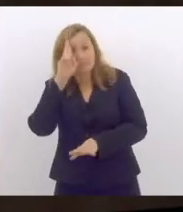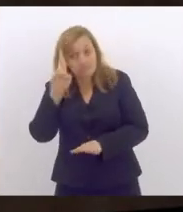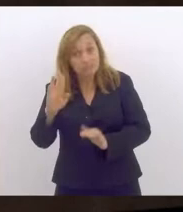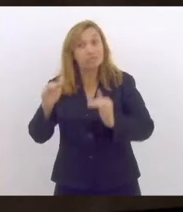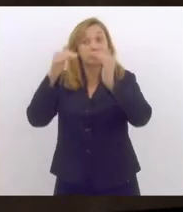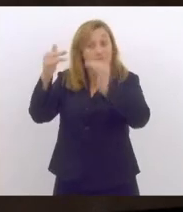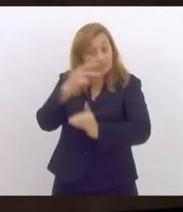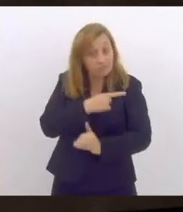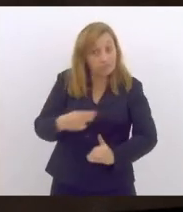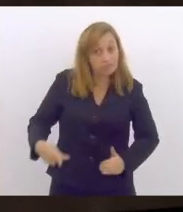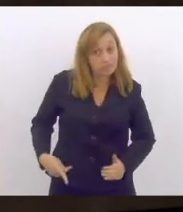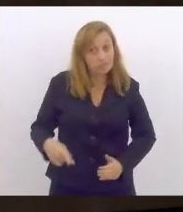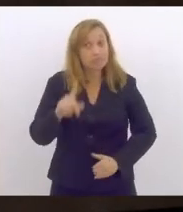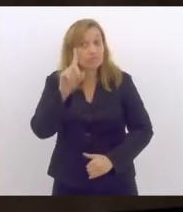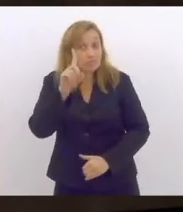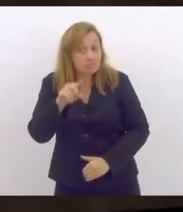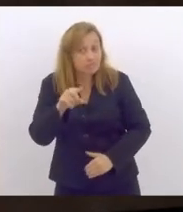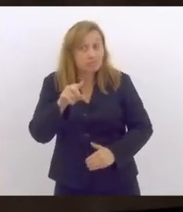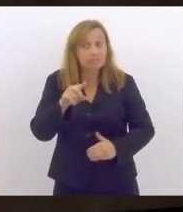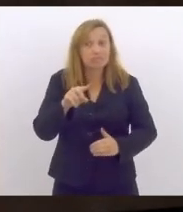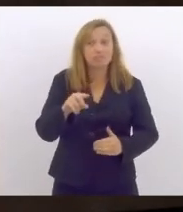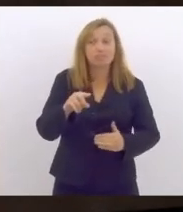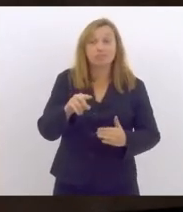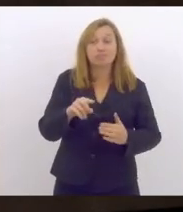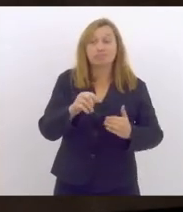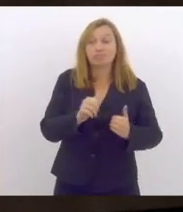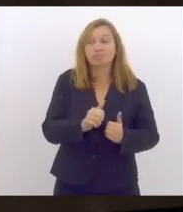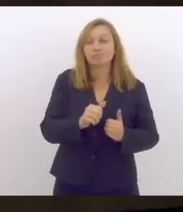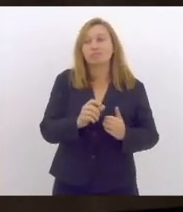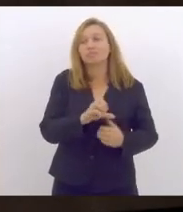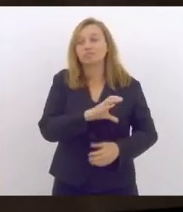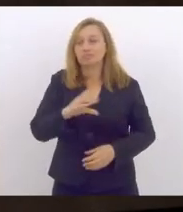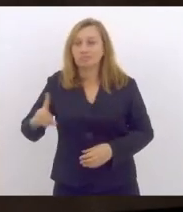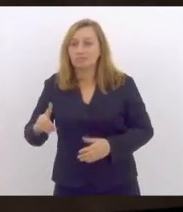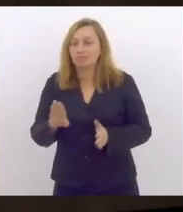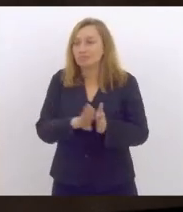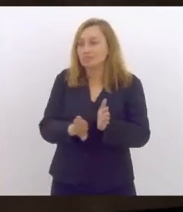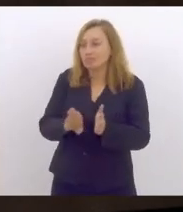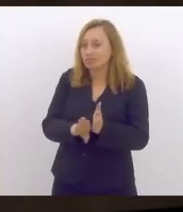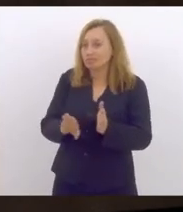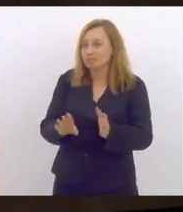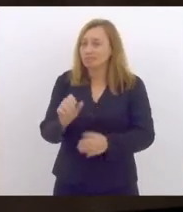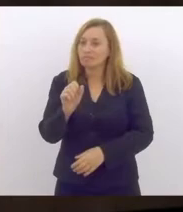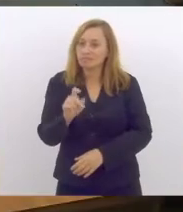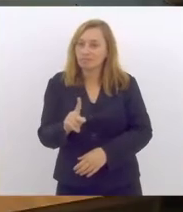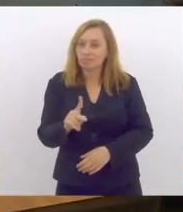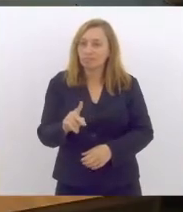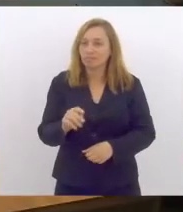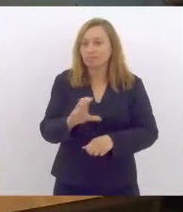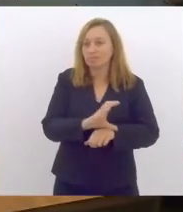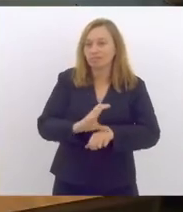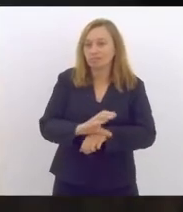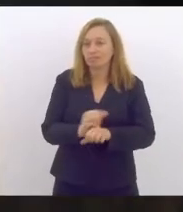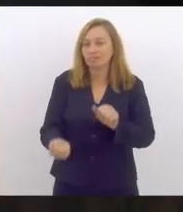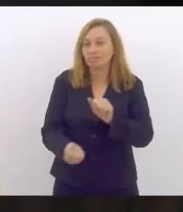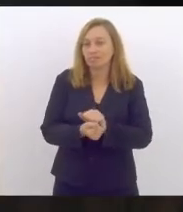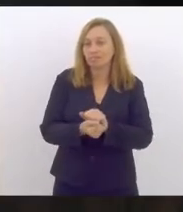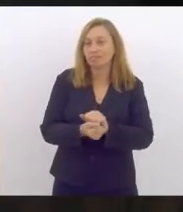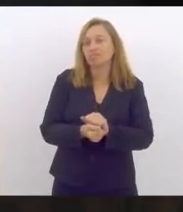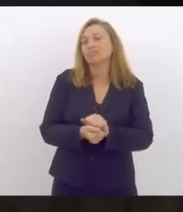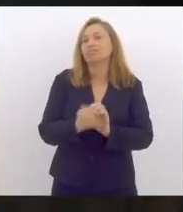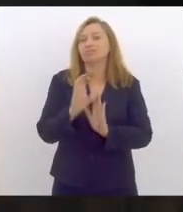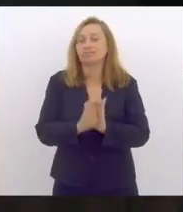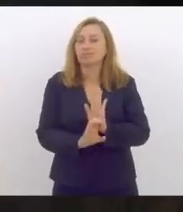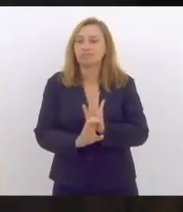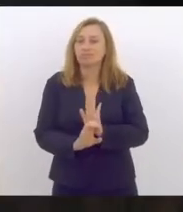Excelência é o ordenador de despesa, está dado o parecer. Constitucionalidade com uma emenda. Pela cultura,